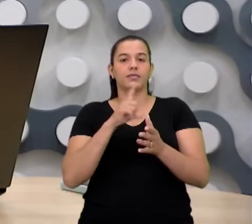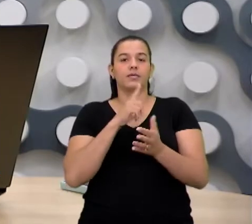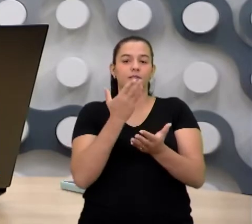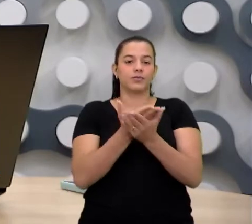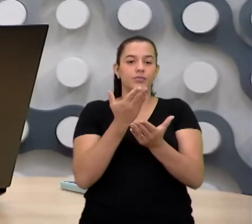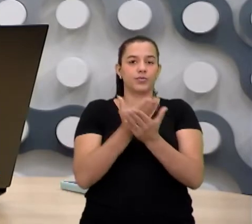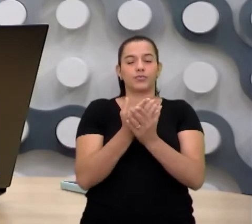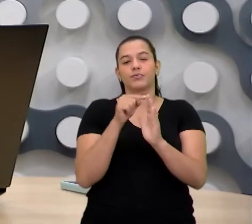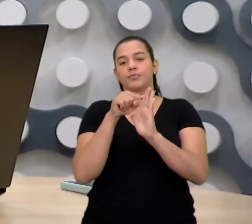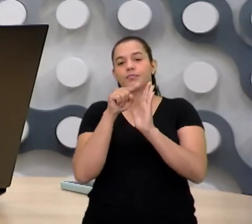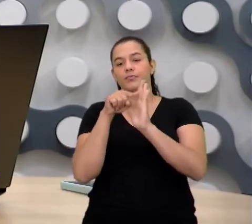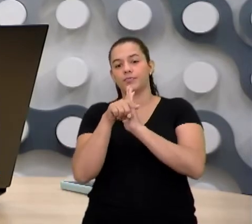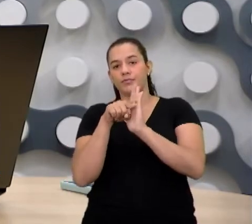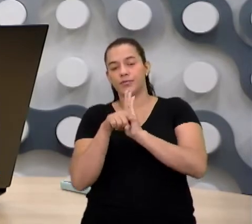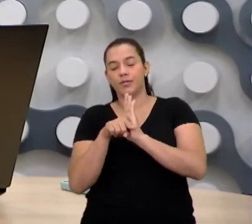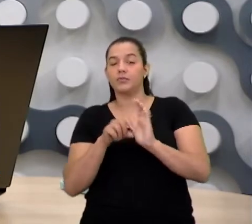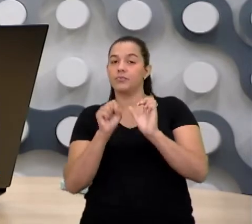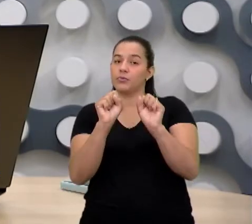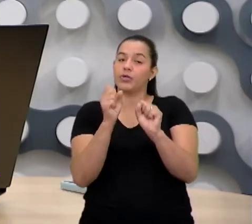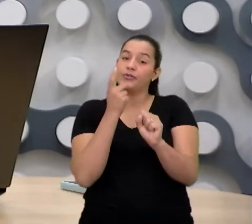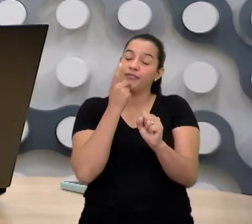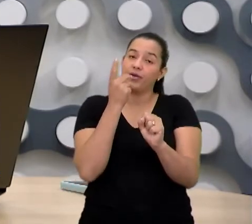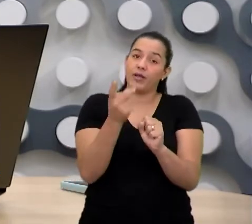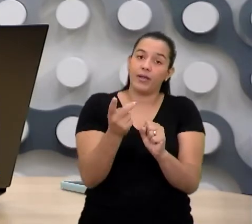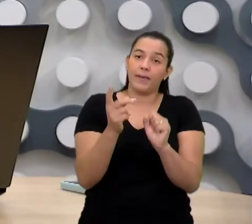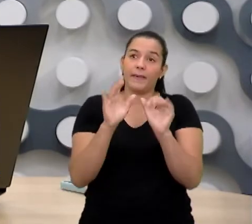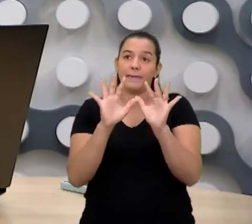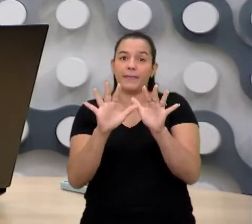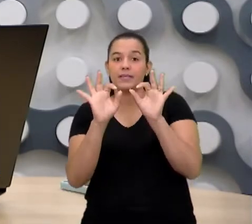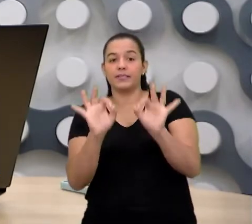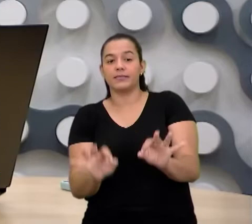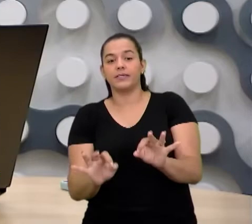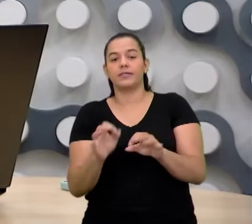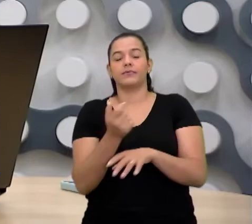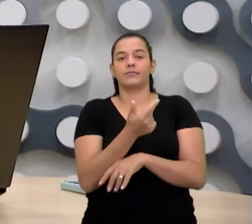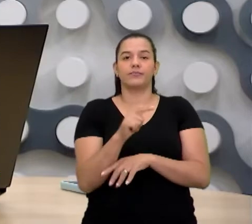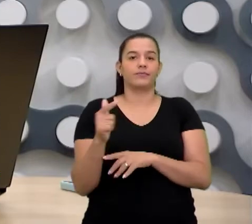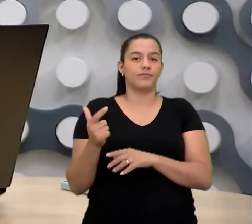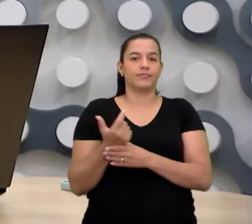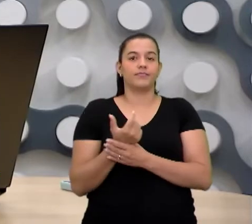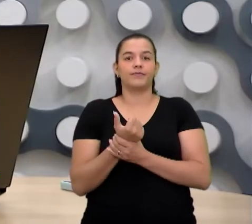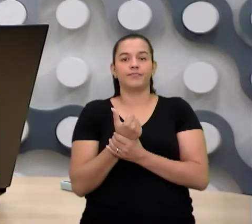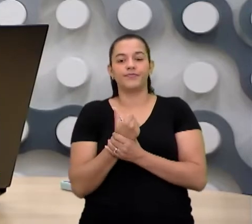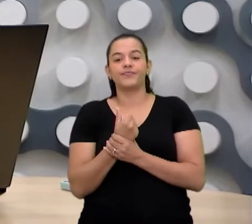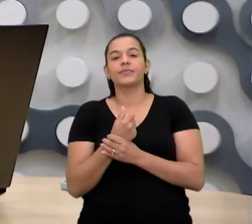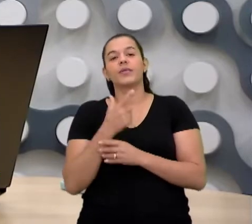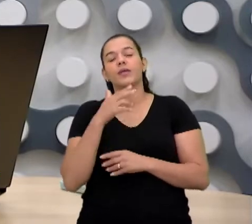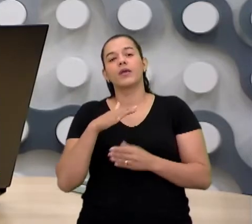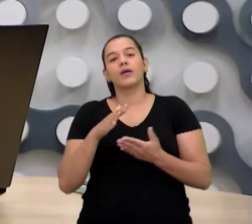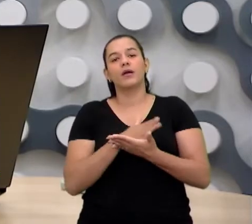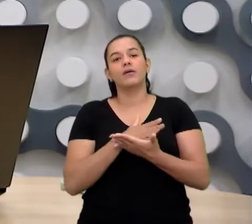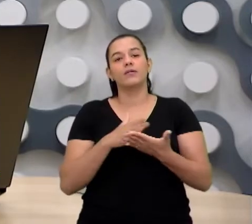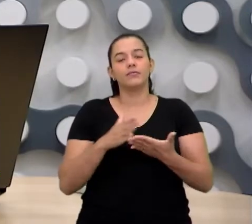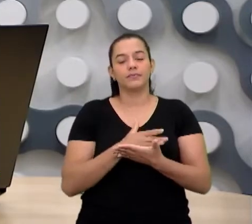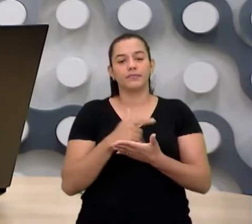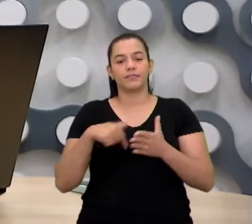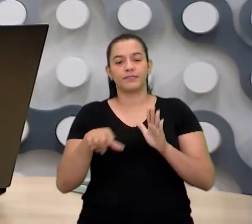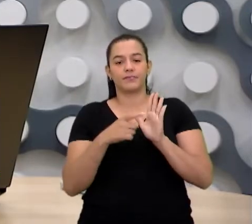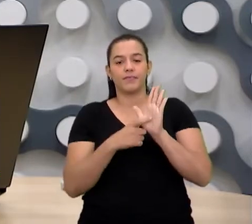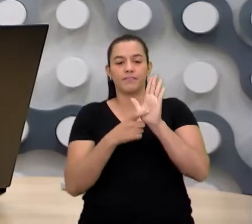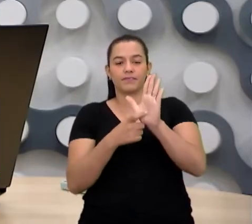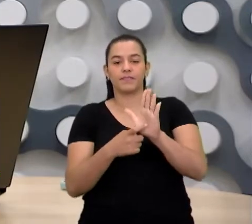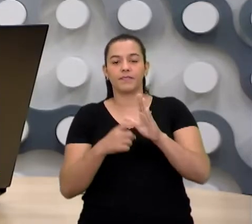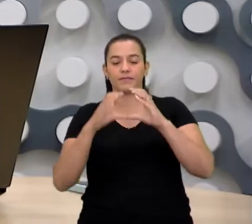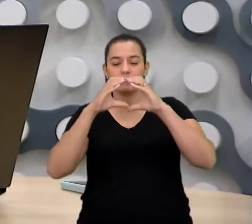eles podem até dar uma citação, né? A gente viu até o sismógrafo antigo de Zhangjiang, né, que mostrava até a bola caindo